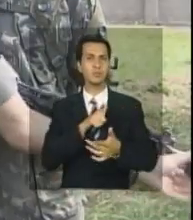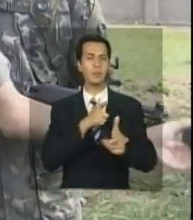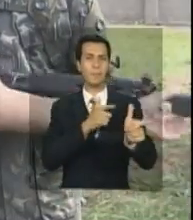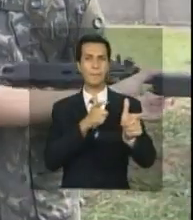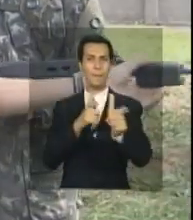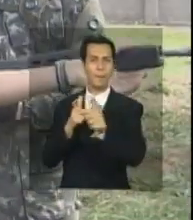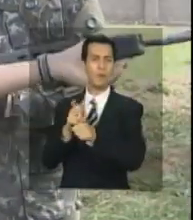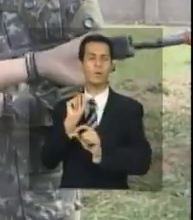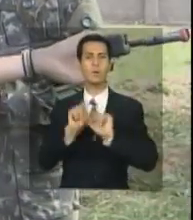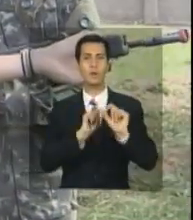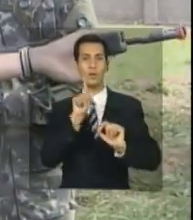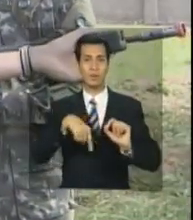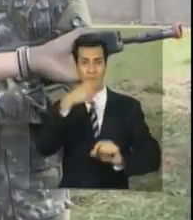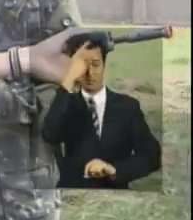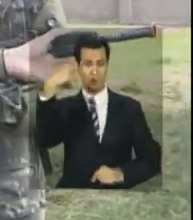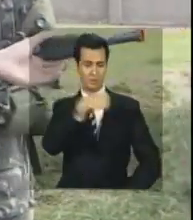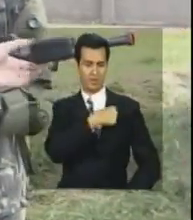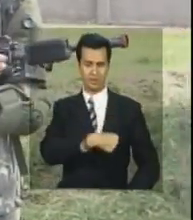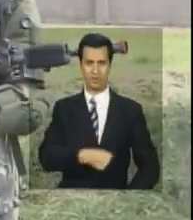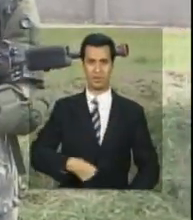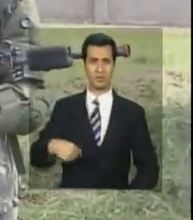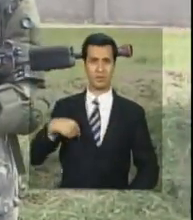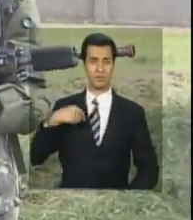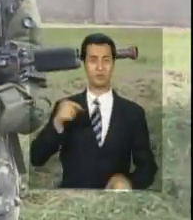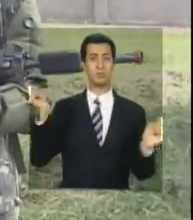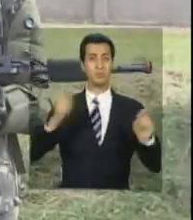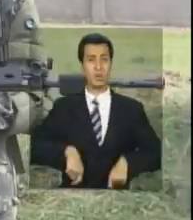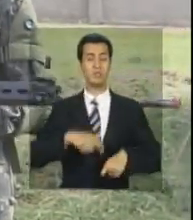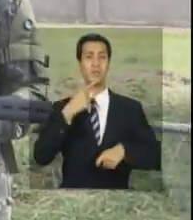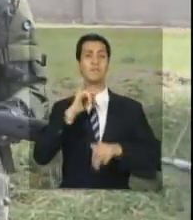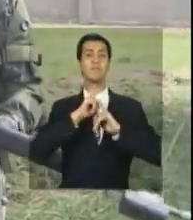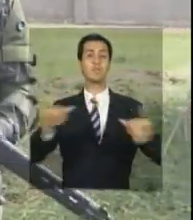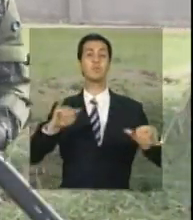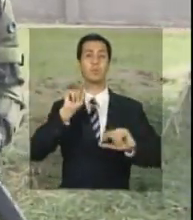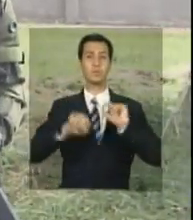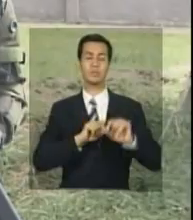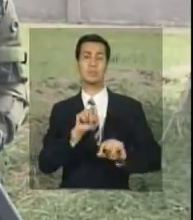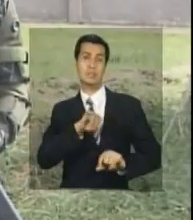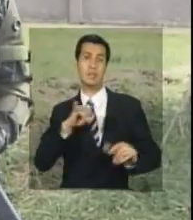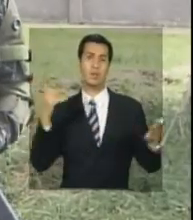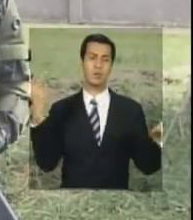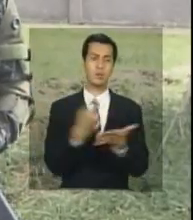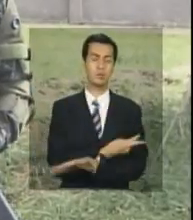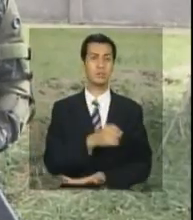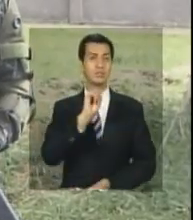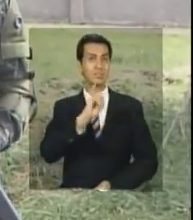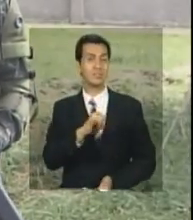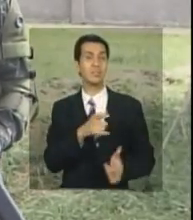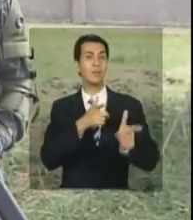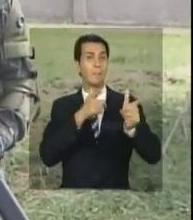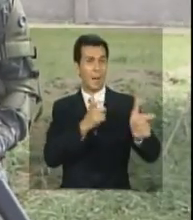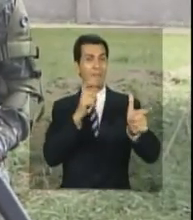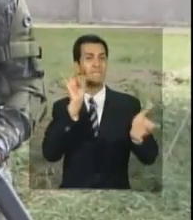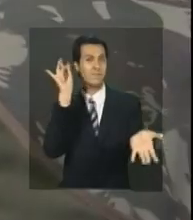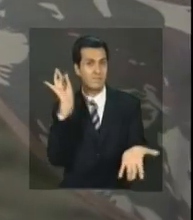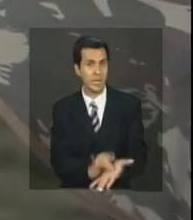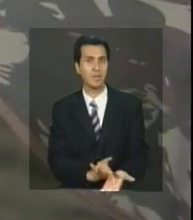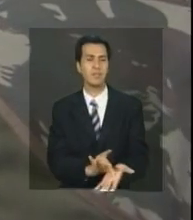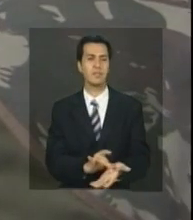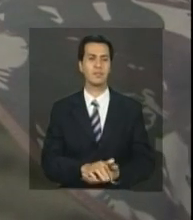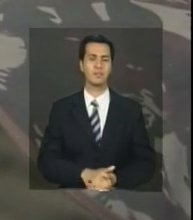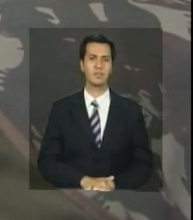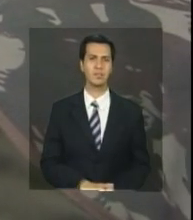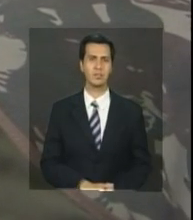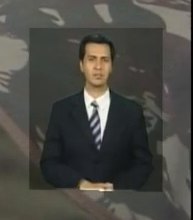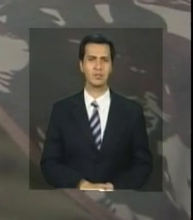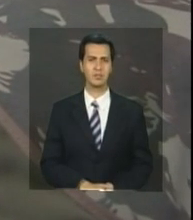na farda do soldado, dispara uma gravação informando o que teria acontecido se fosse um tiro de verdade.